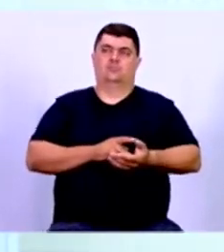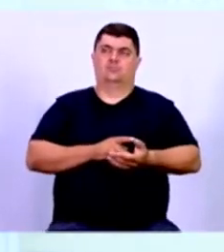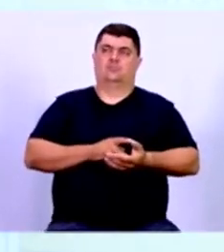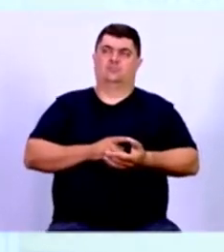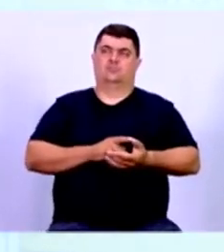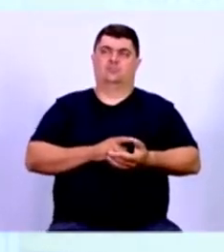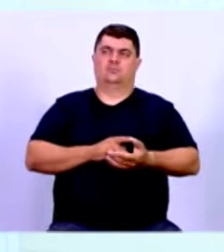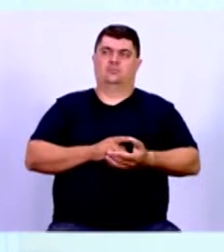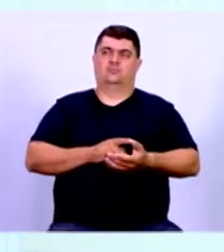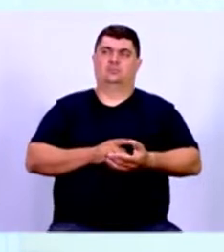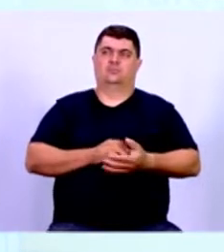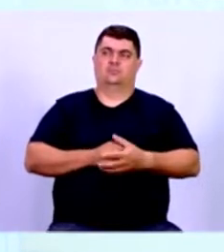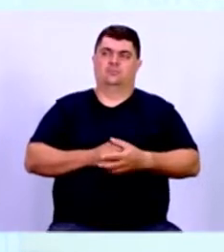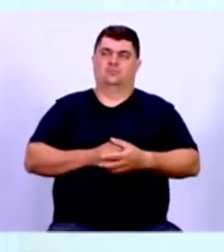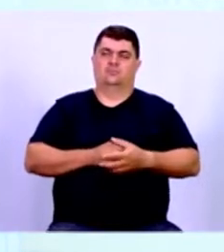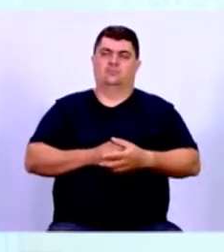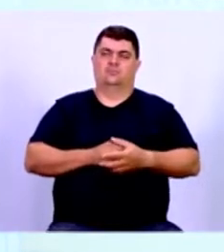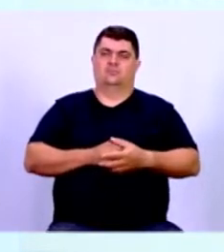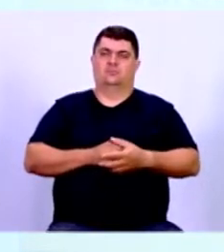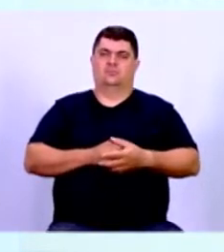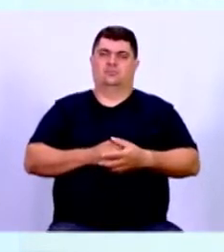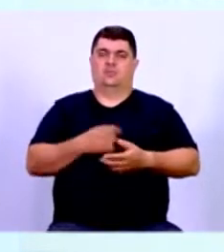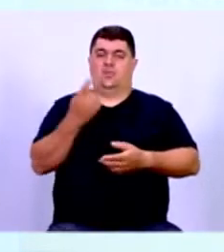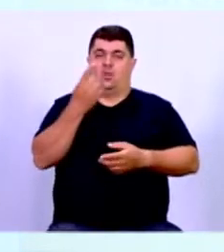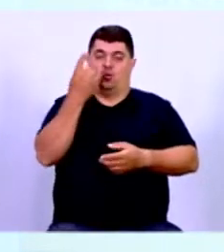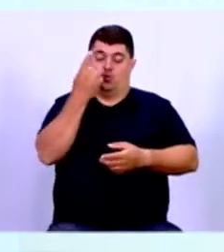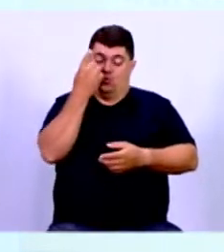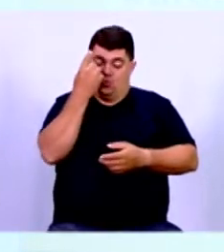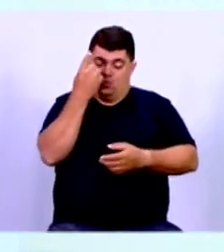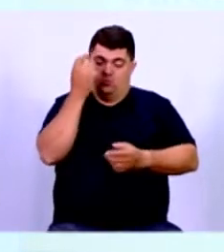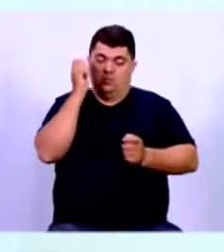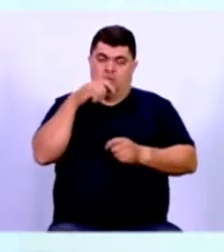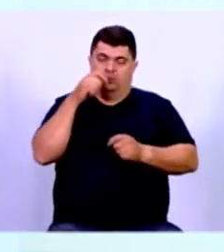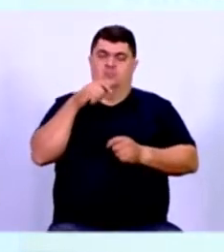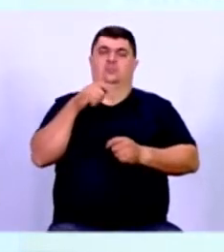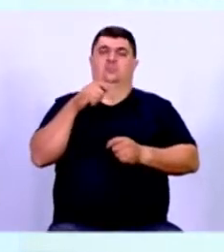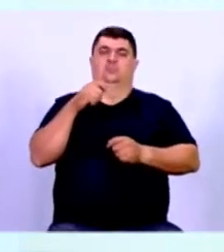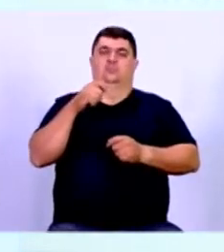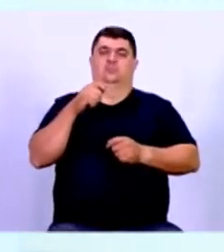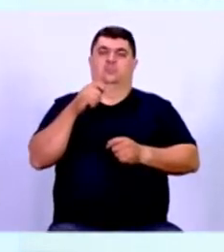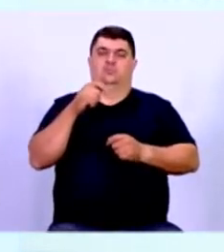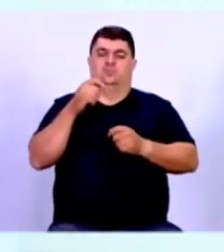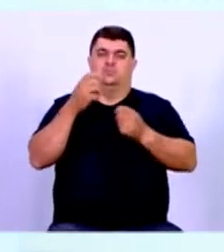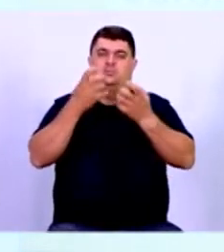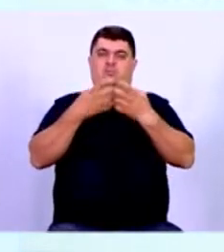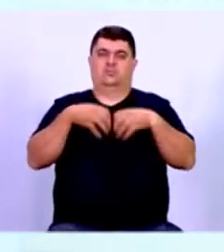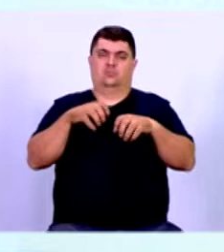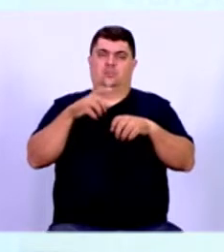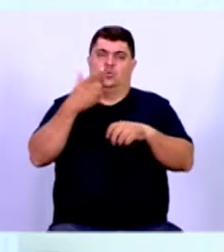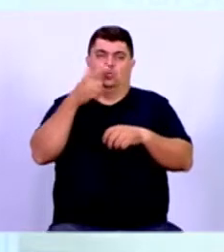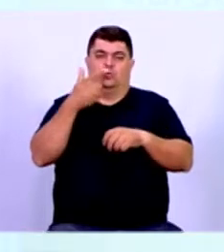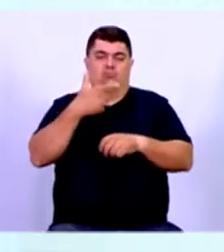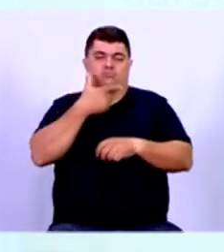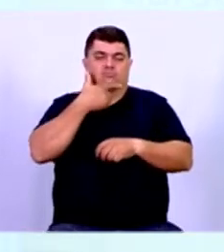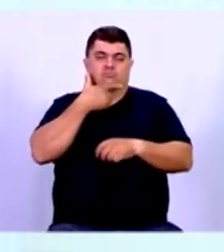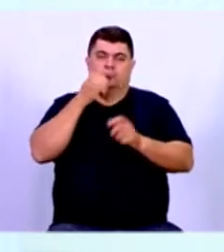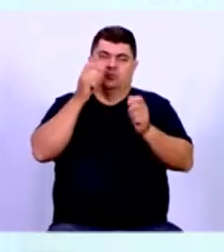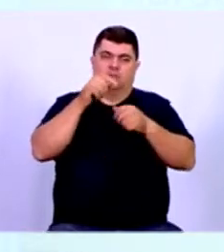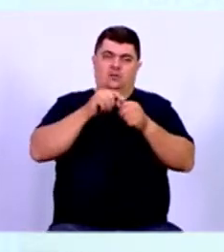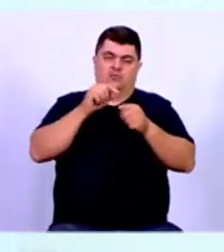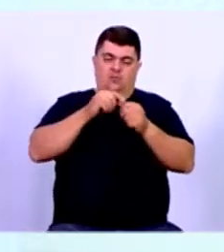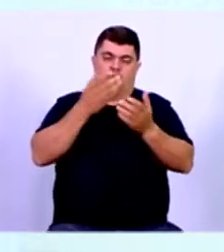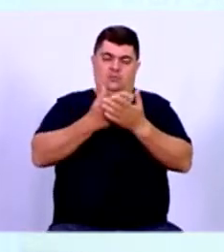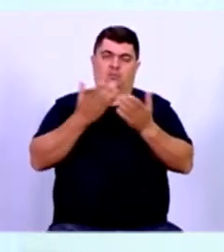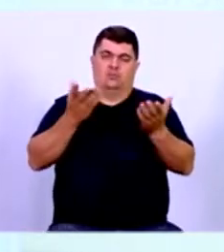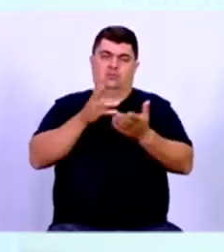da atividade de estágio. A gente vai ver que tem uma exceção, que é quando o Instituto não localiza vagas, mas a gente vai ver ainda na aula de